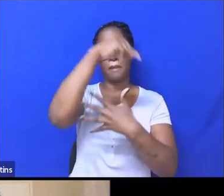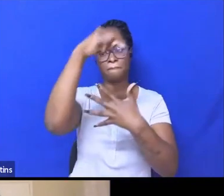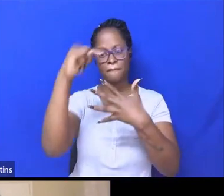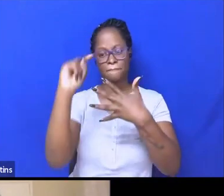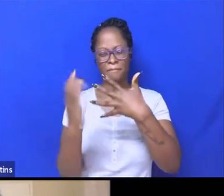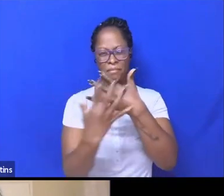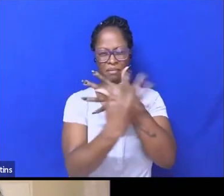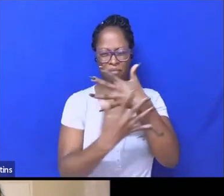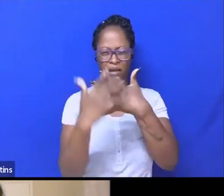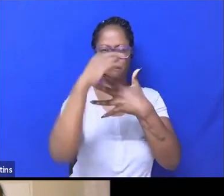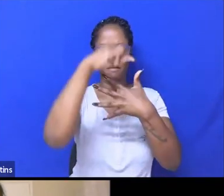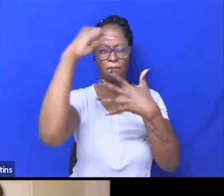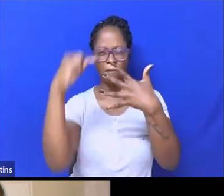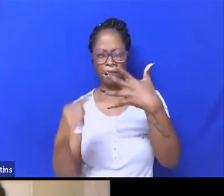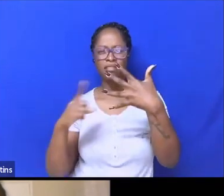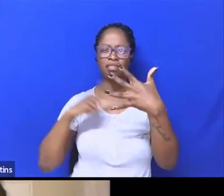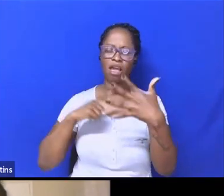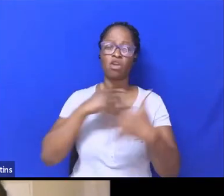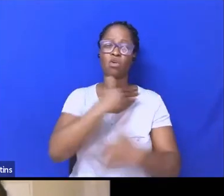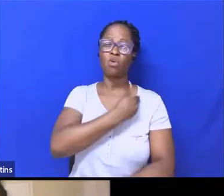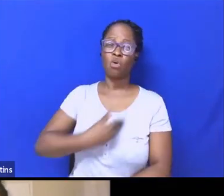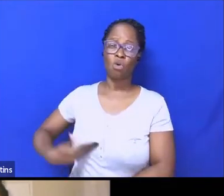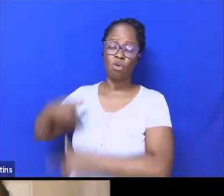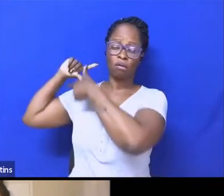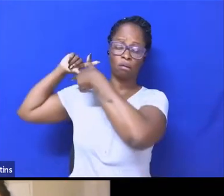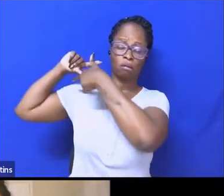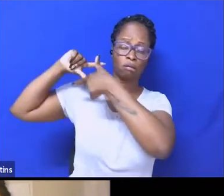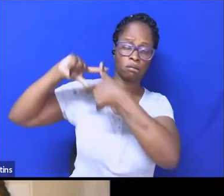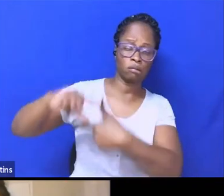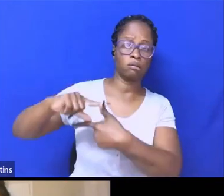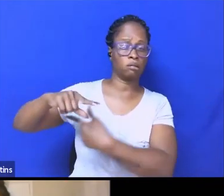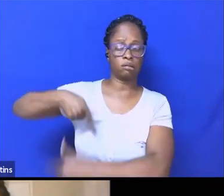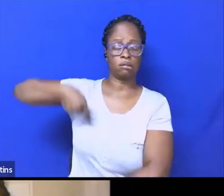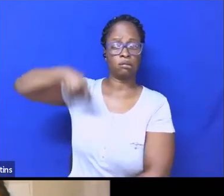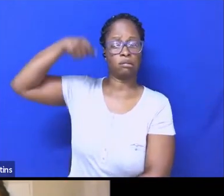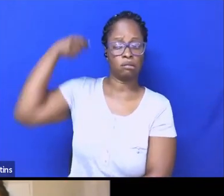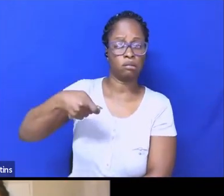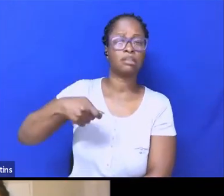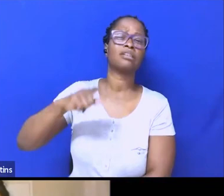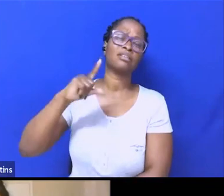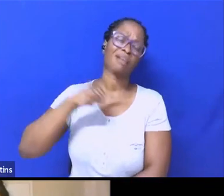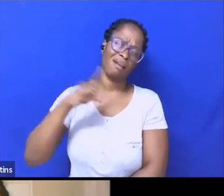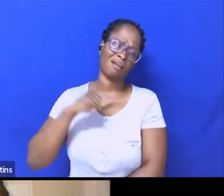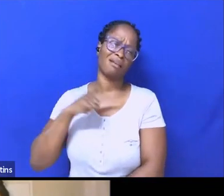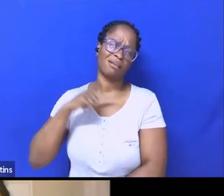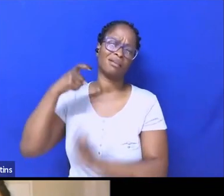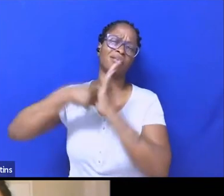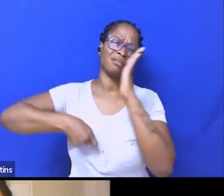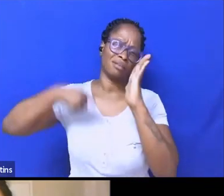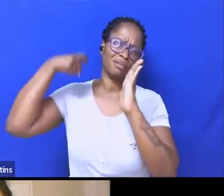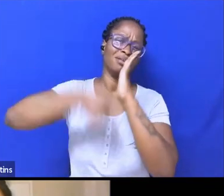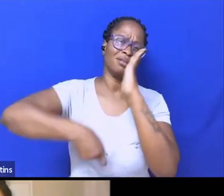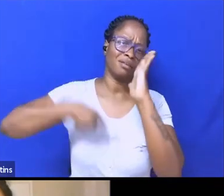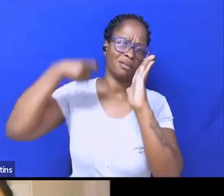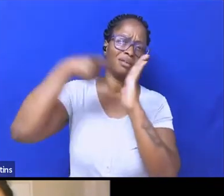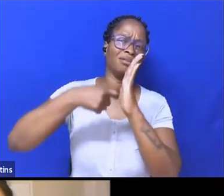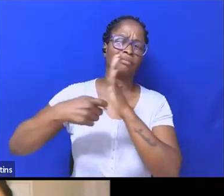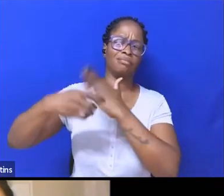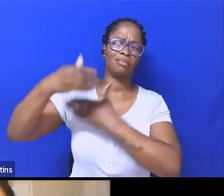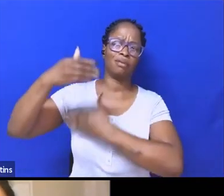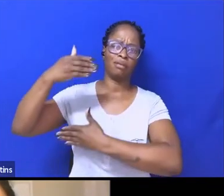com governos que são conservadores a gente vem lutando muito contra retrocessos